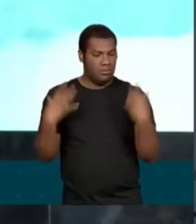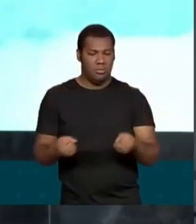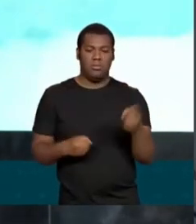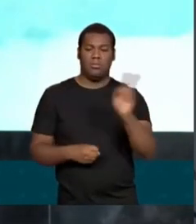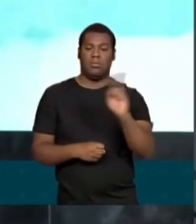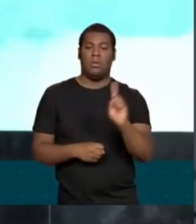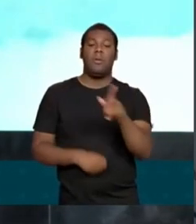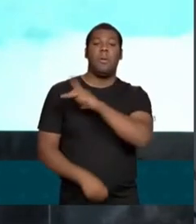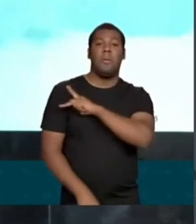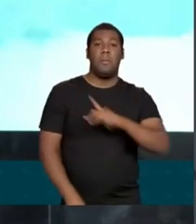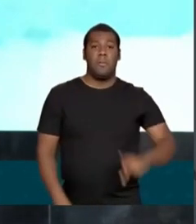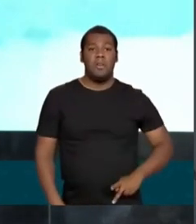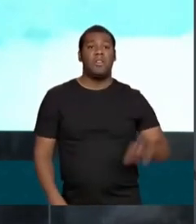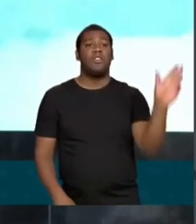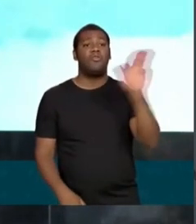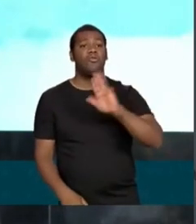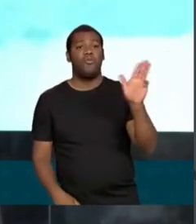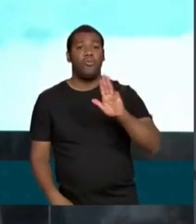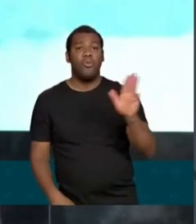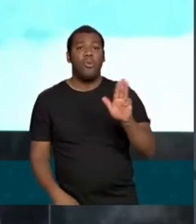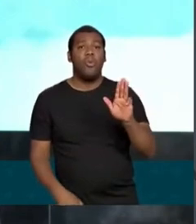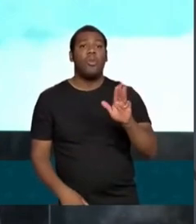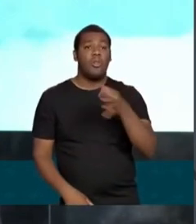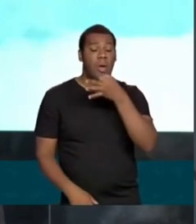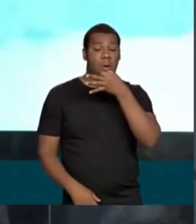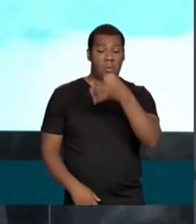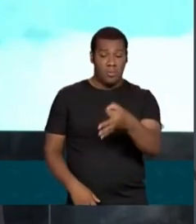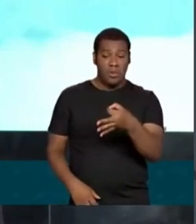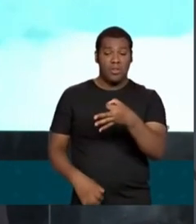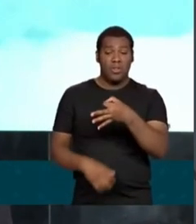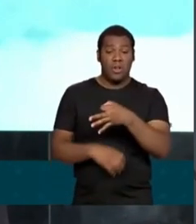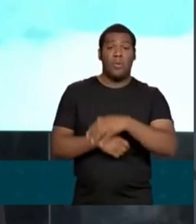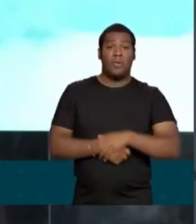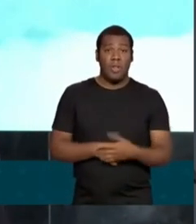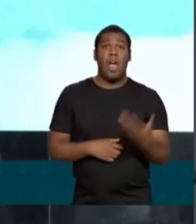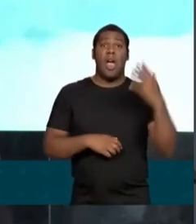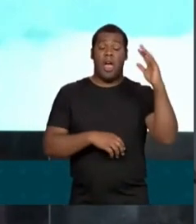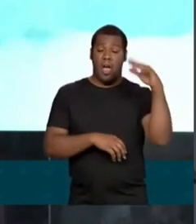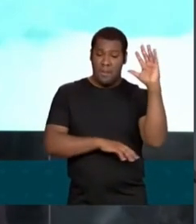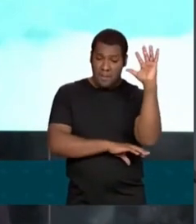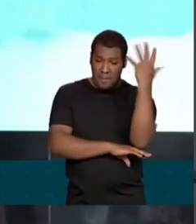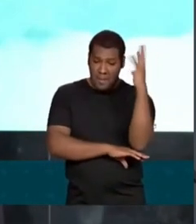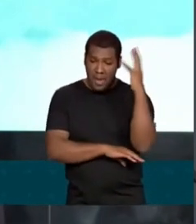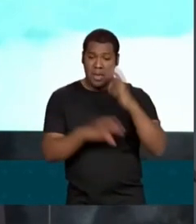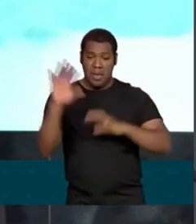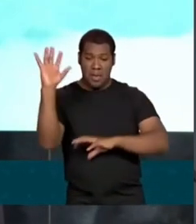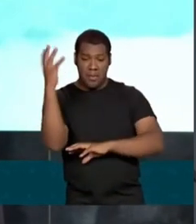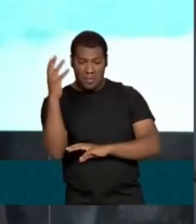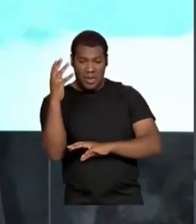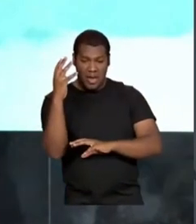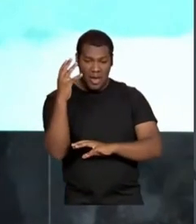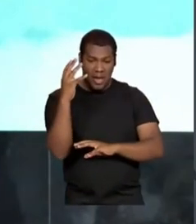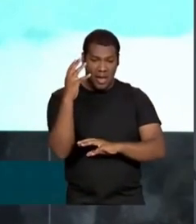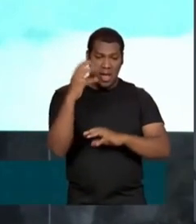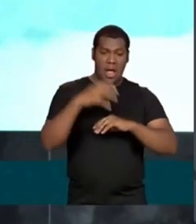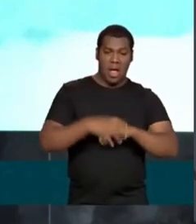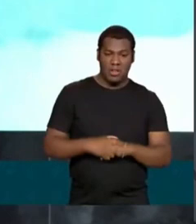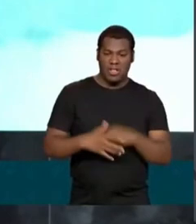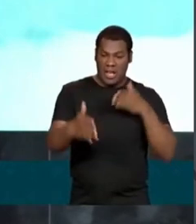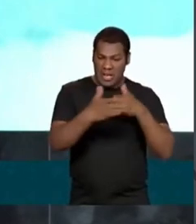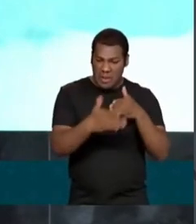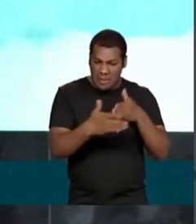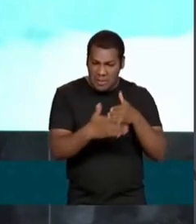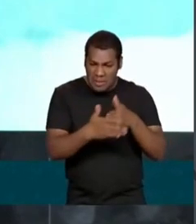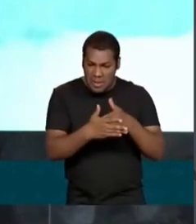ambiente é um ativo não um obstáculo para o desenvolvimento Então nós não temos qualquer compromisso de Sansão qualquer